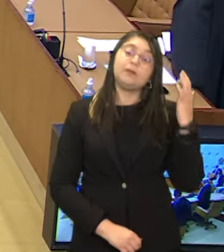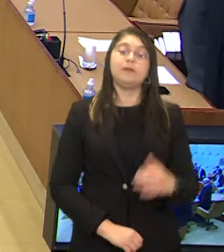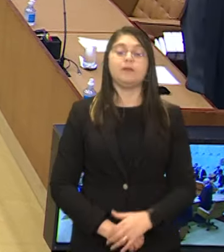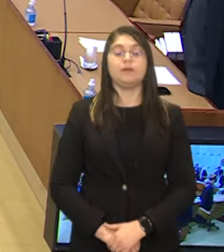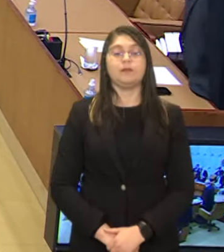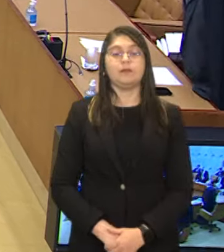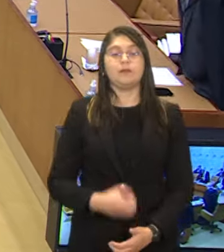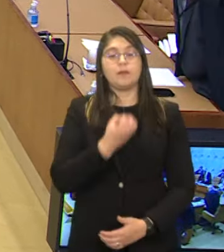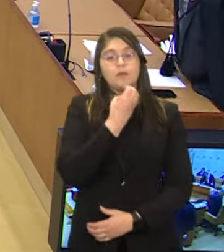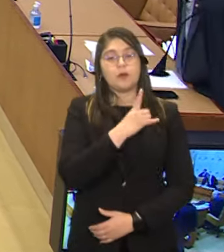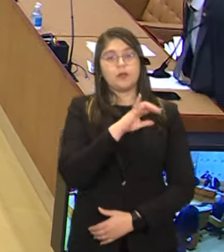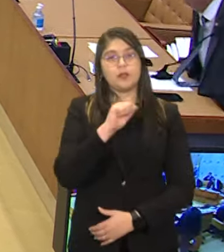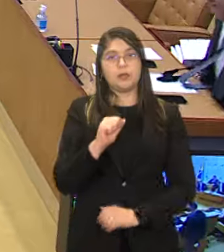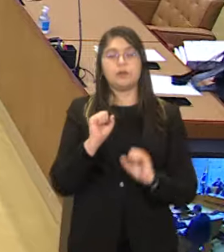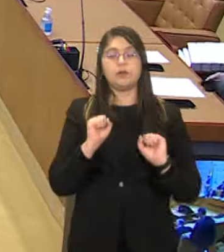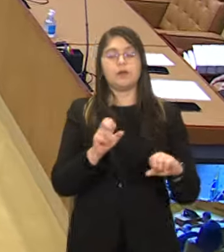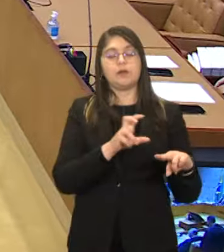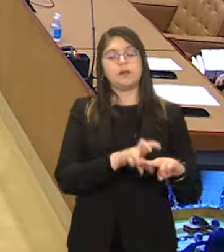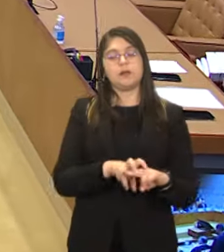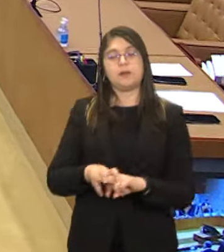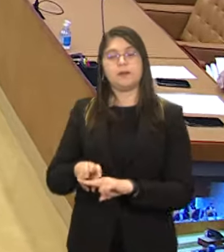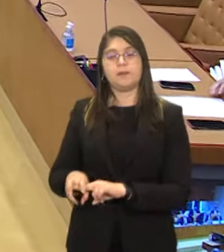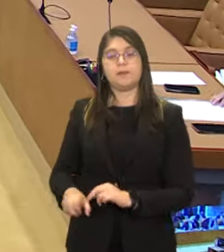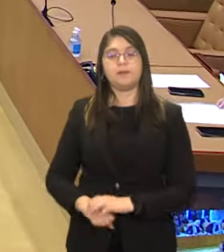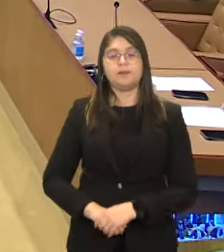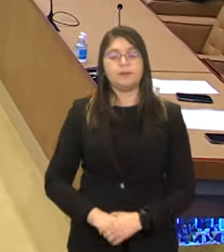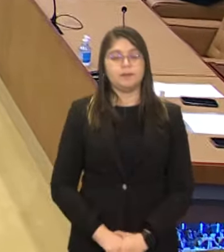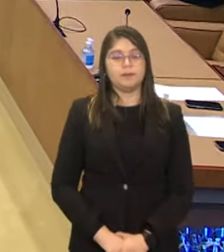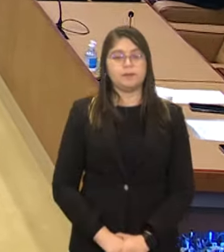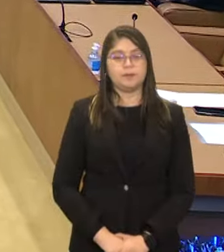Bom dia a todos, podemos sentar.